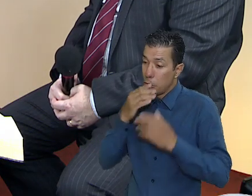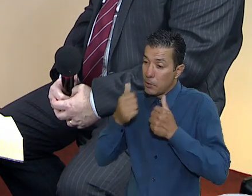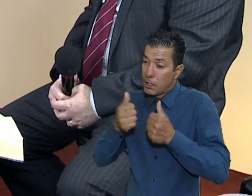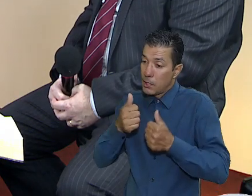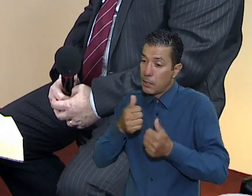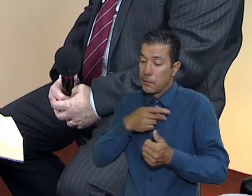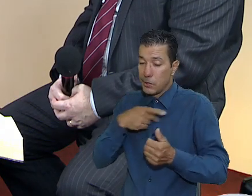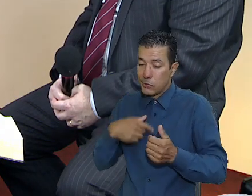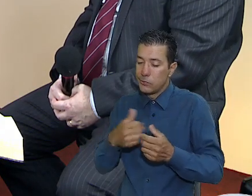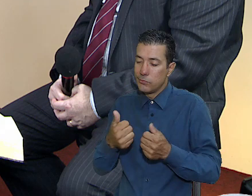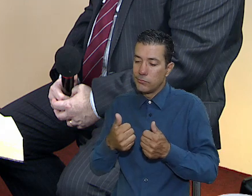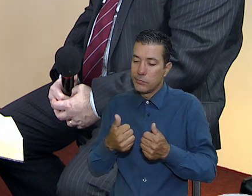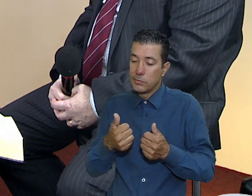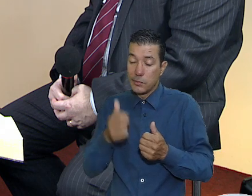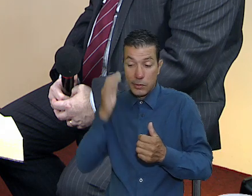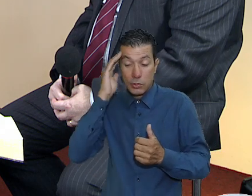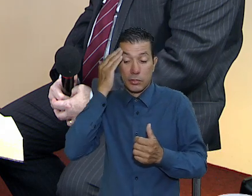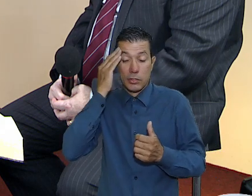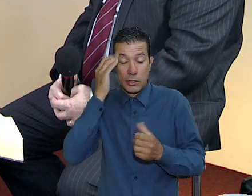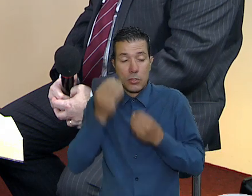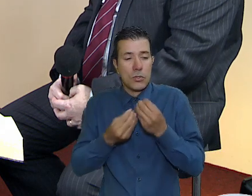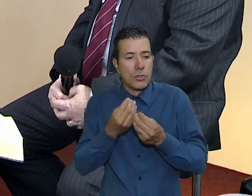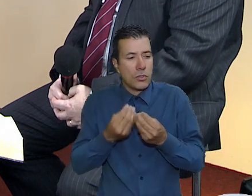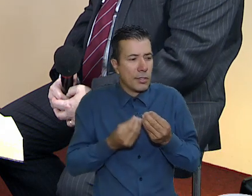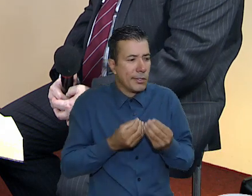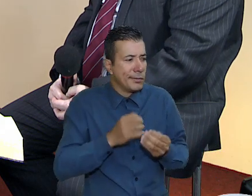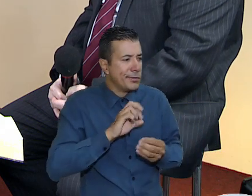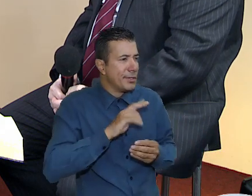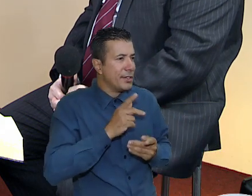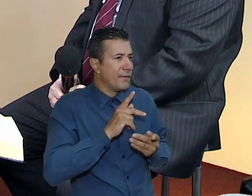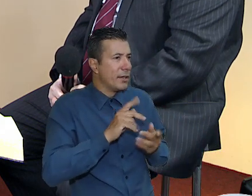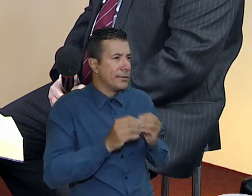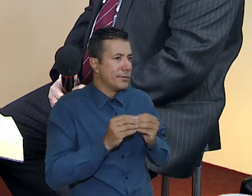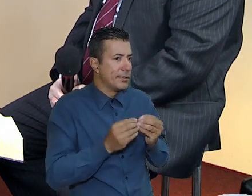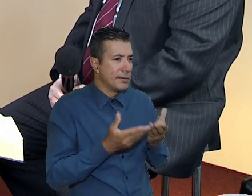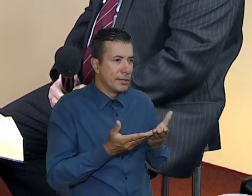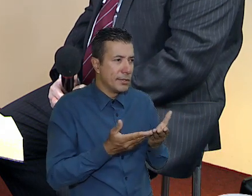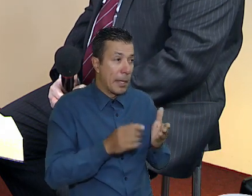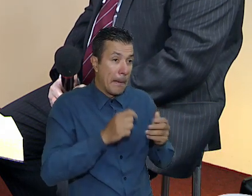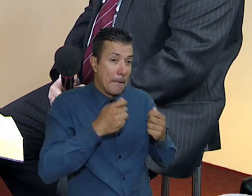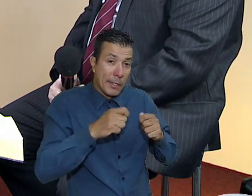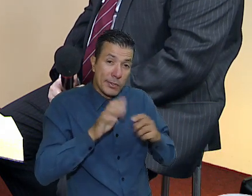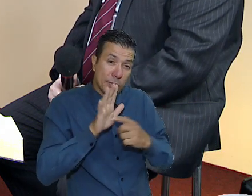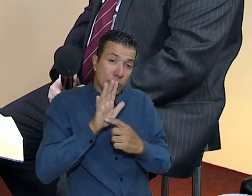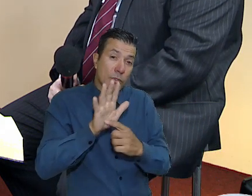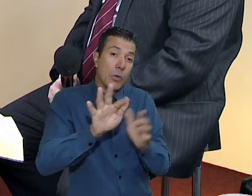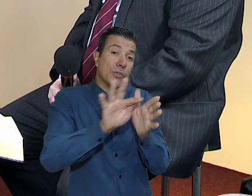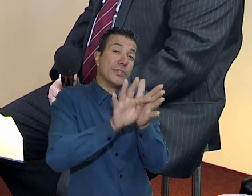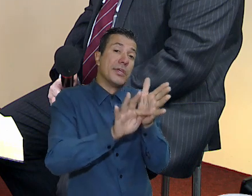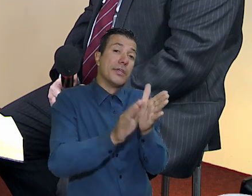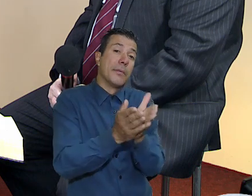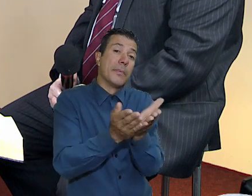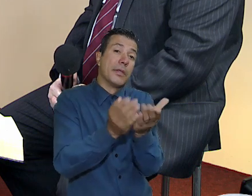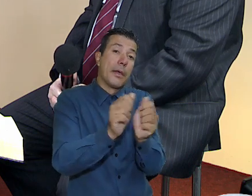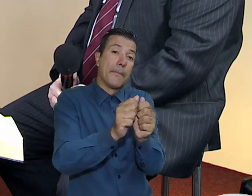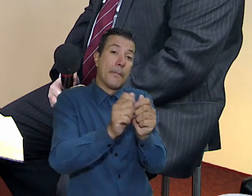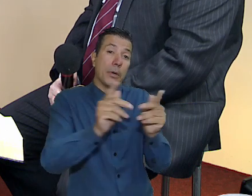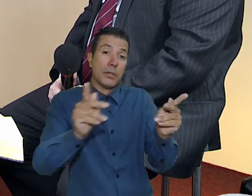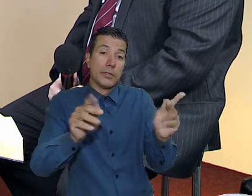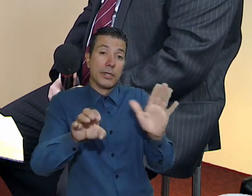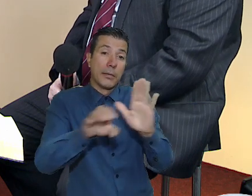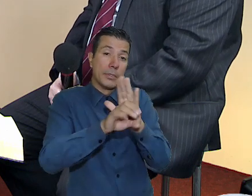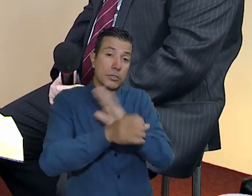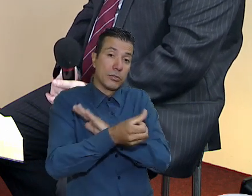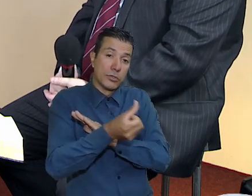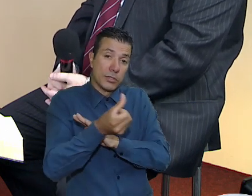Leonardo. Para que possamos entender, então, o significado do primeiro selo, é preciso ir ao texto bíblico, no livro de Apocalipse,